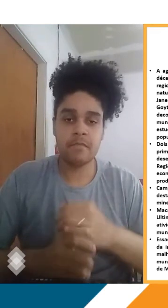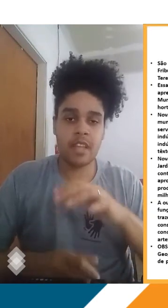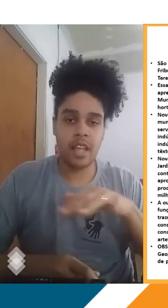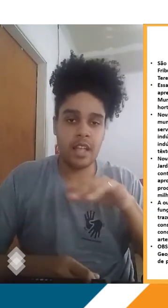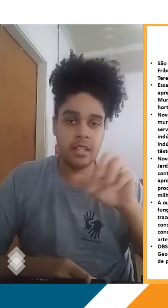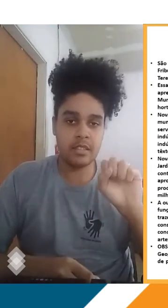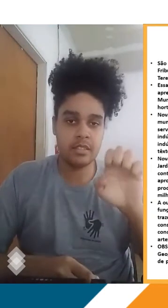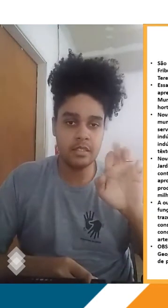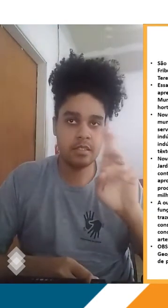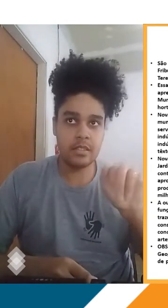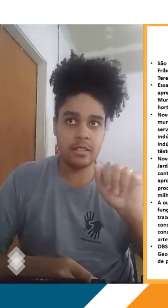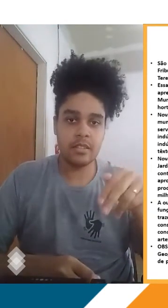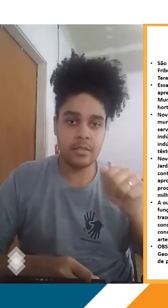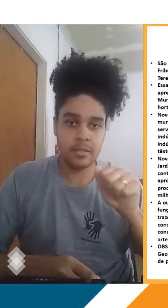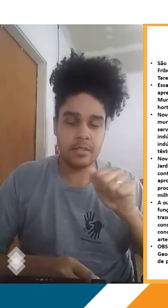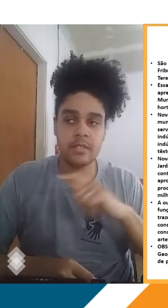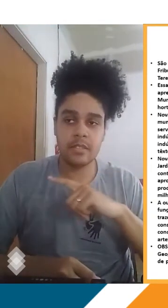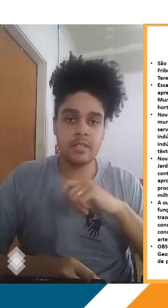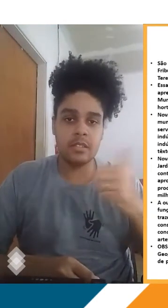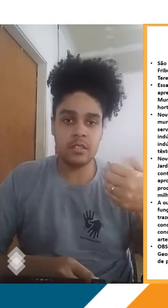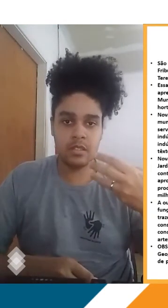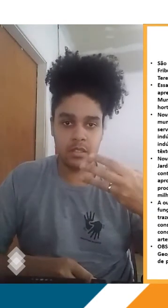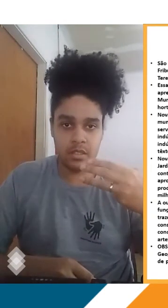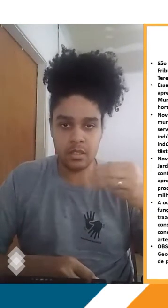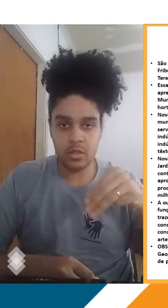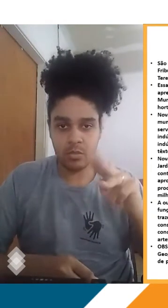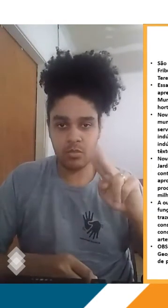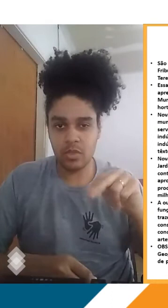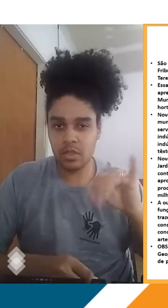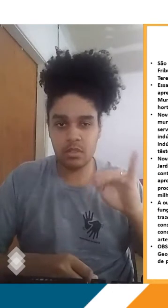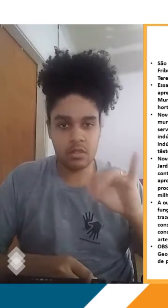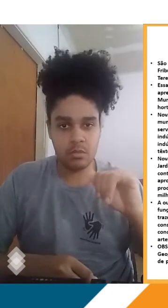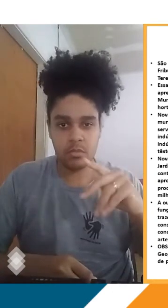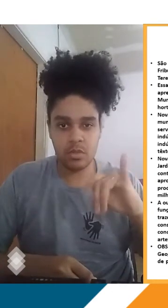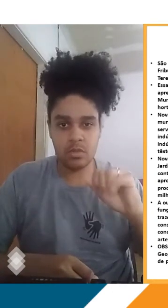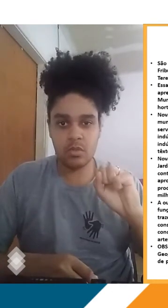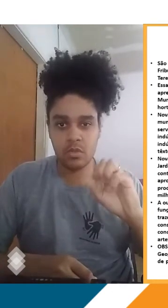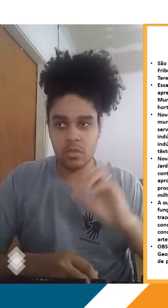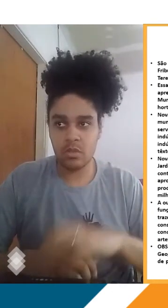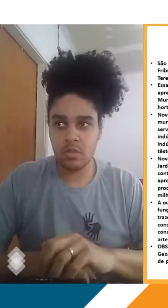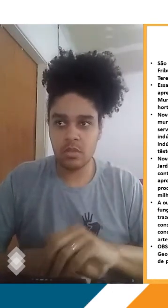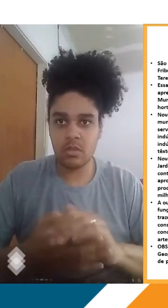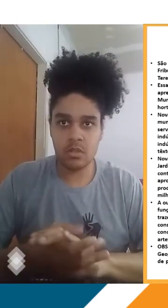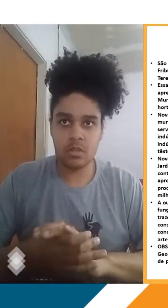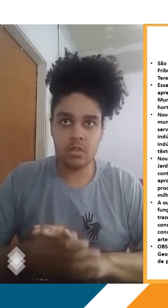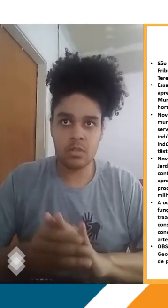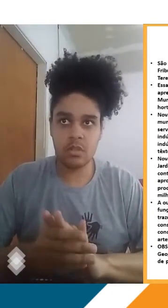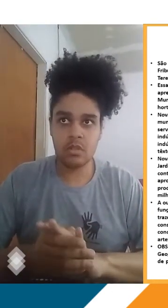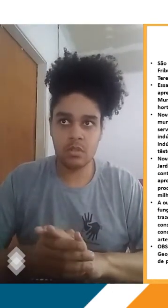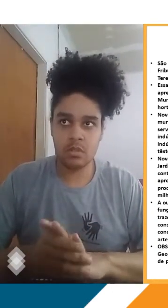submoradias. A região serrana é composta por 13 municípios: Bom Jardim, Cantagalo, Carmo, Cordeiro, Duas